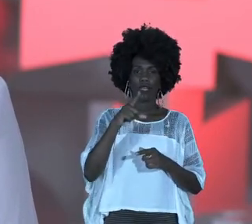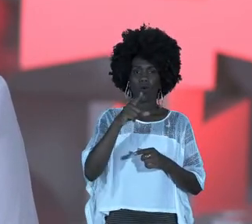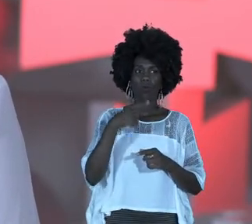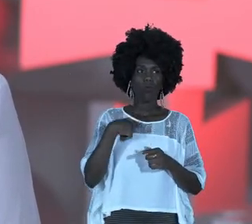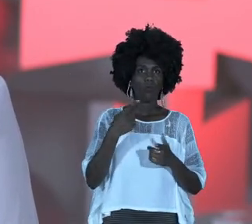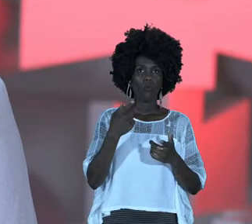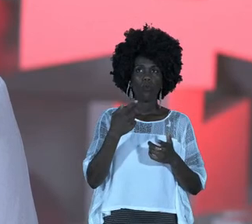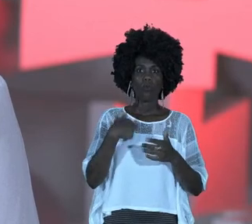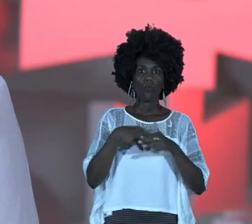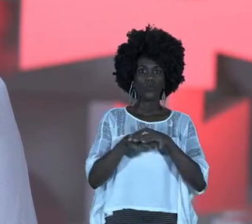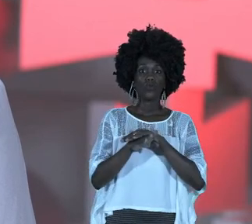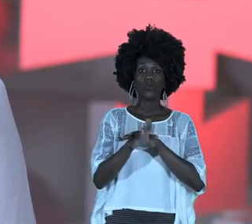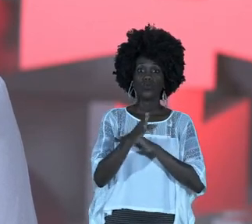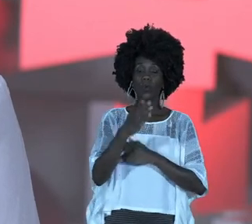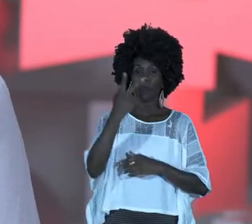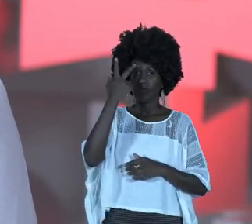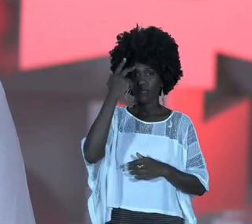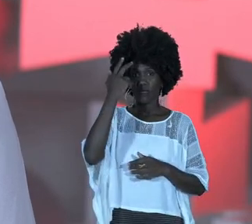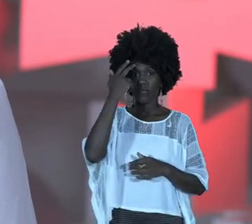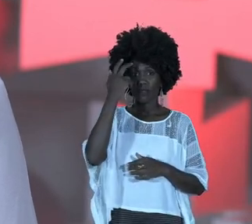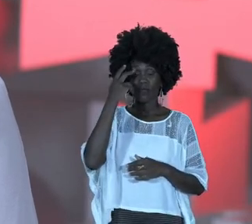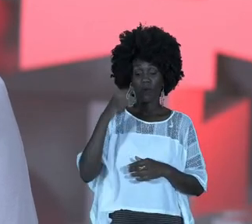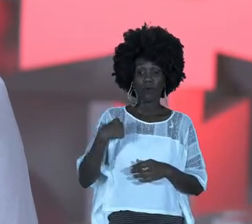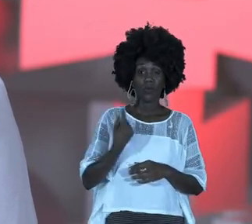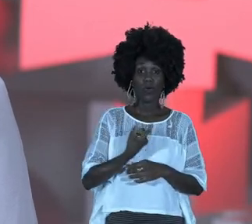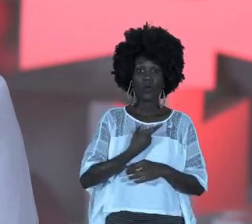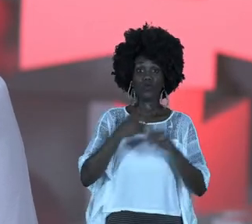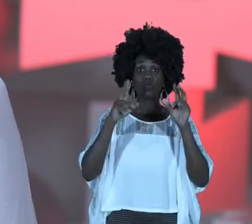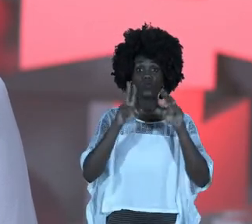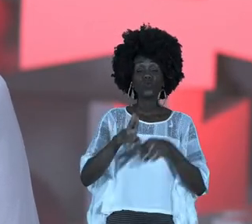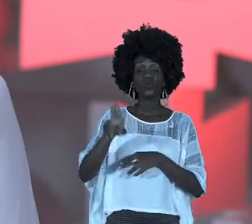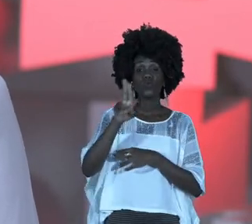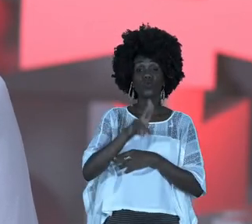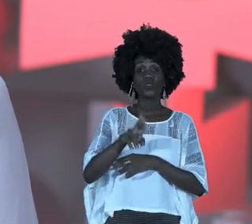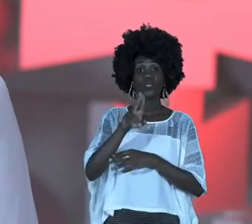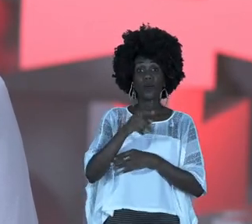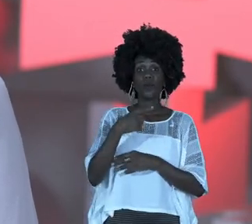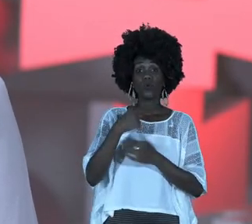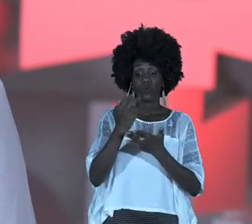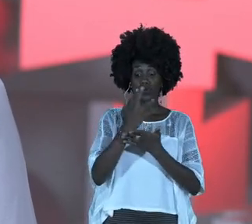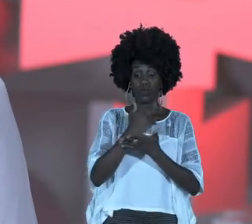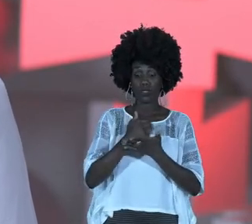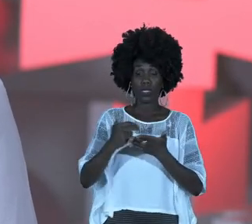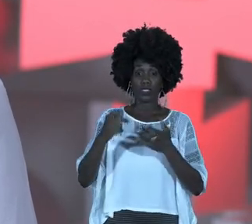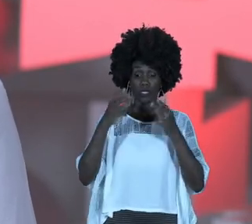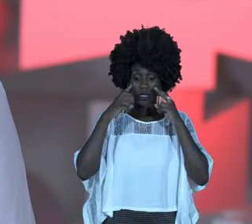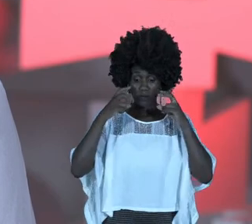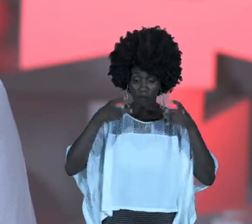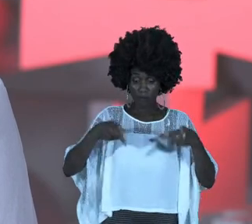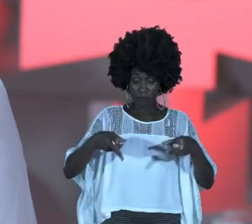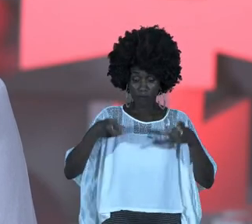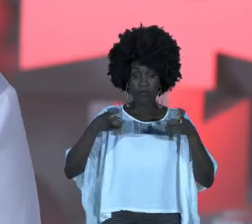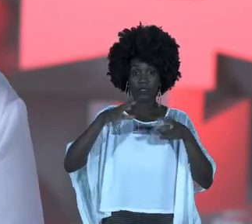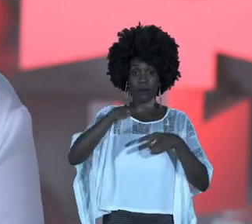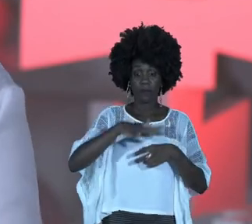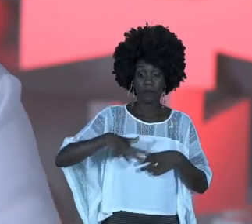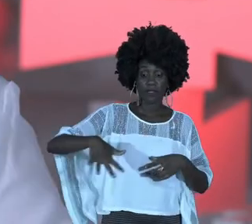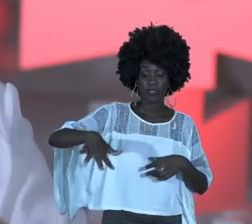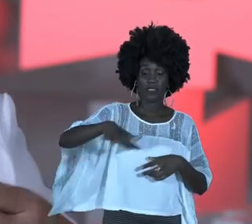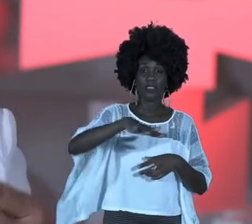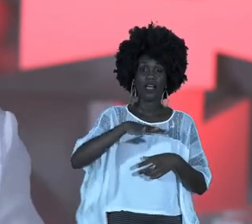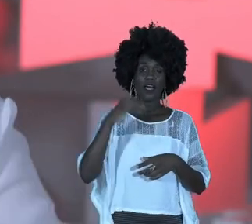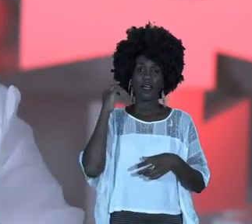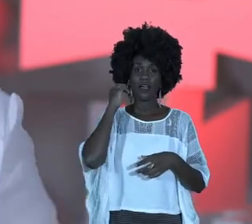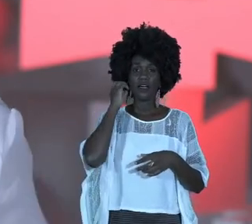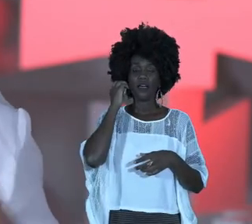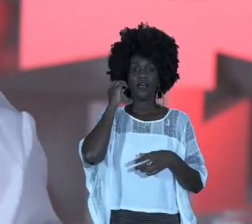natural da gente usar a perspectiva, o desenho em perspectiva, para representar o espaço. A gente